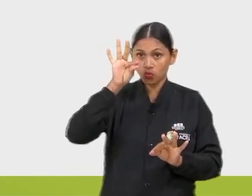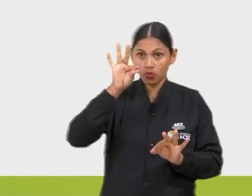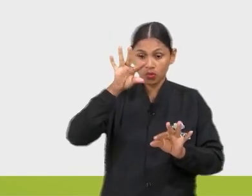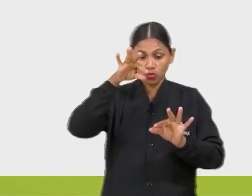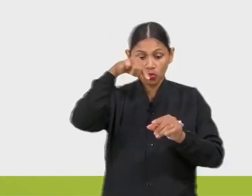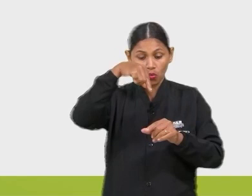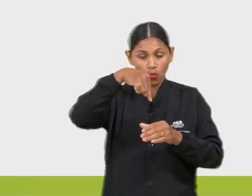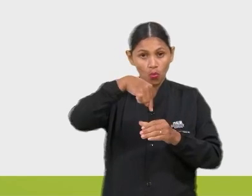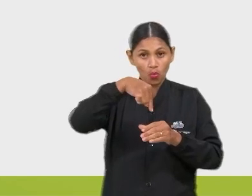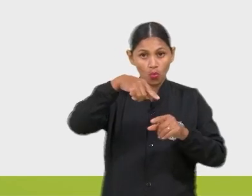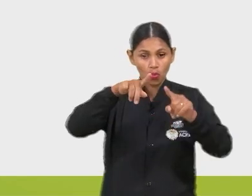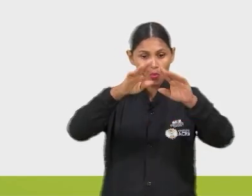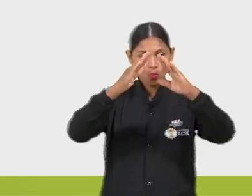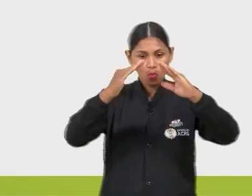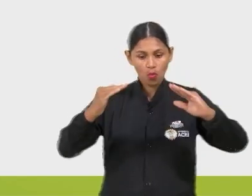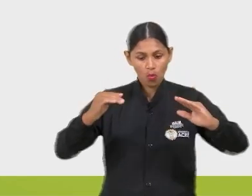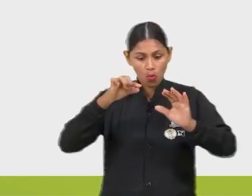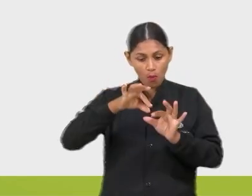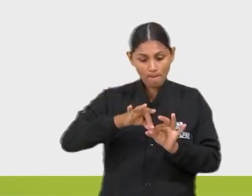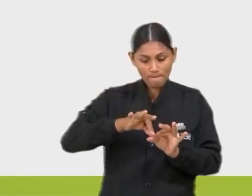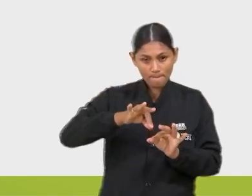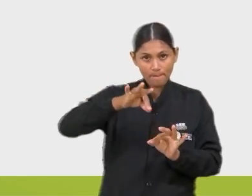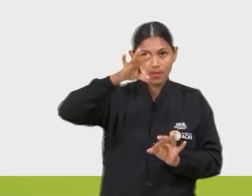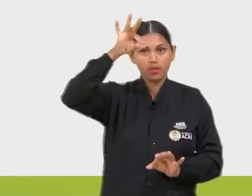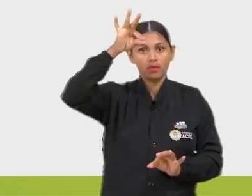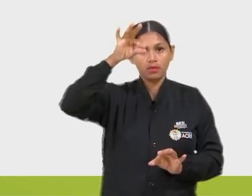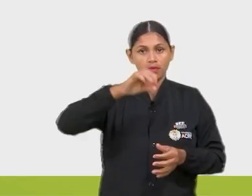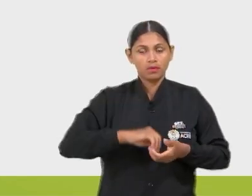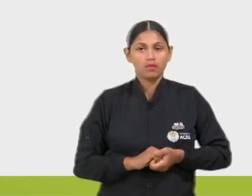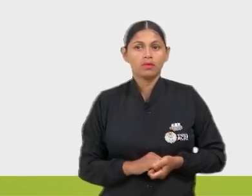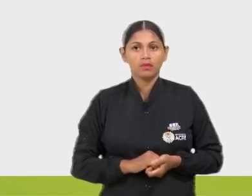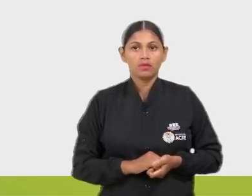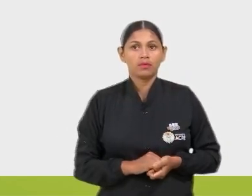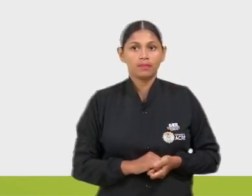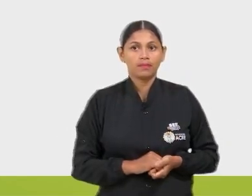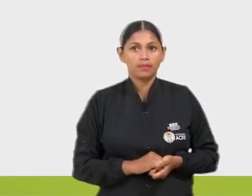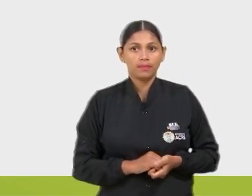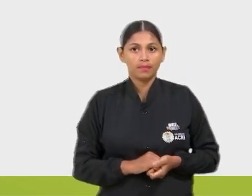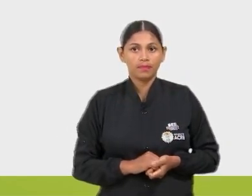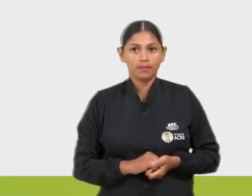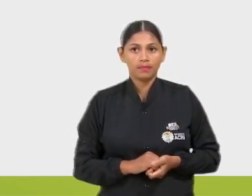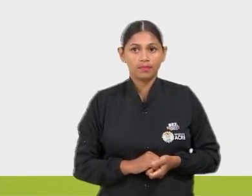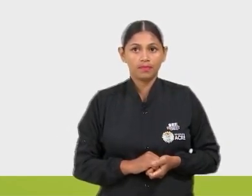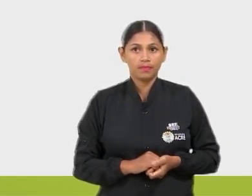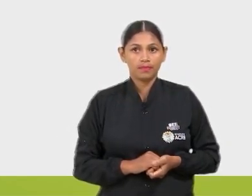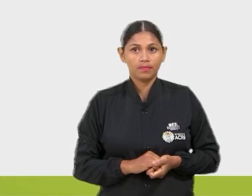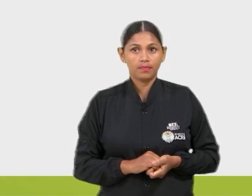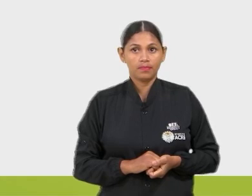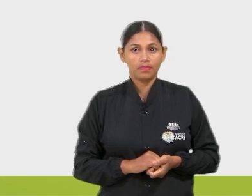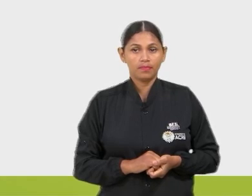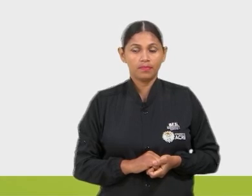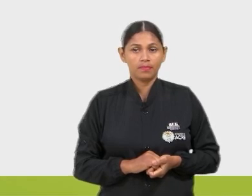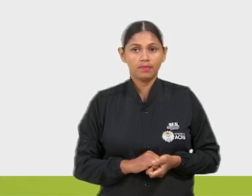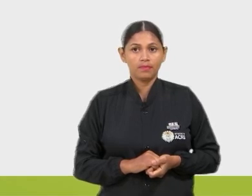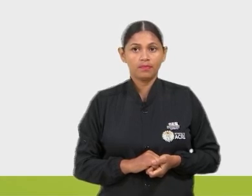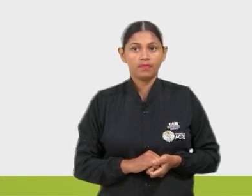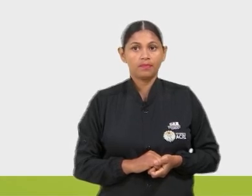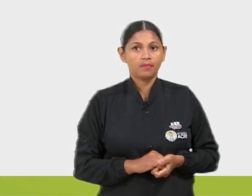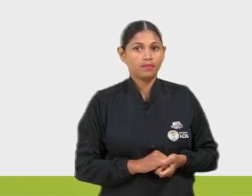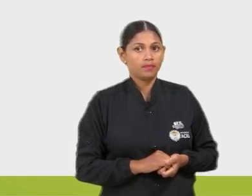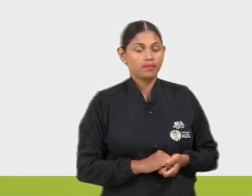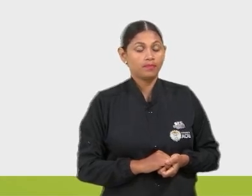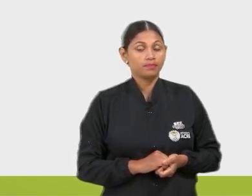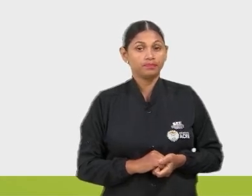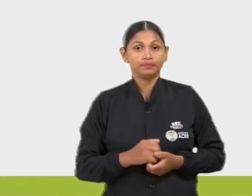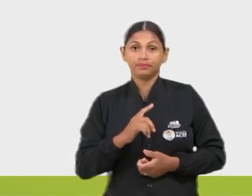tá bom? Aí você projeta em relação ao vértice a altura dela. Nesse ponto aqui, ó, nesse ponto aqui, você